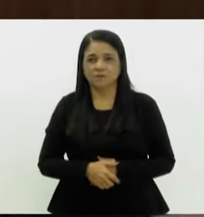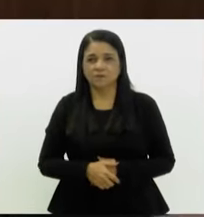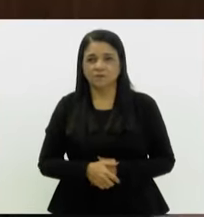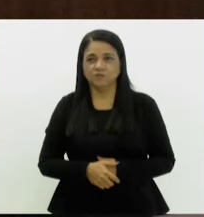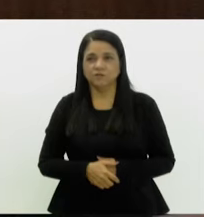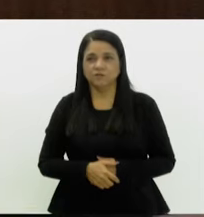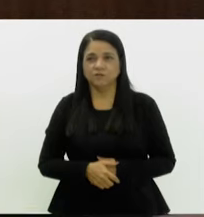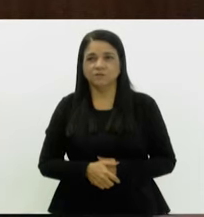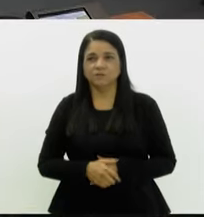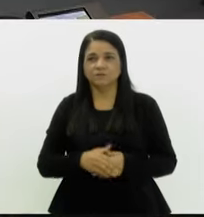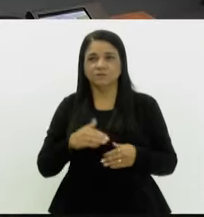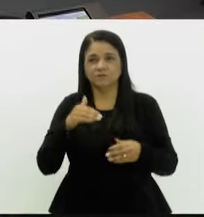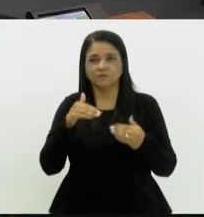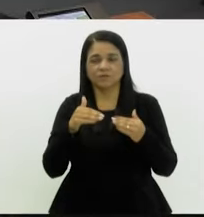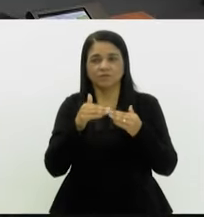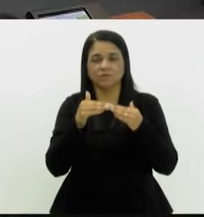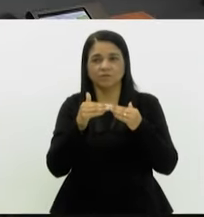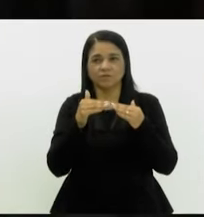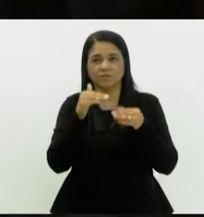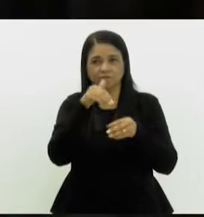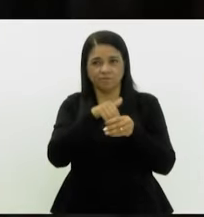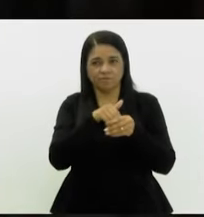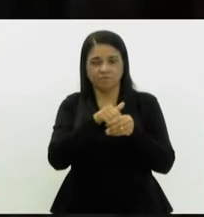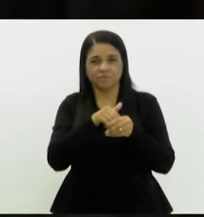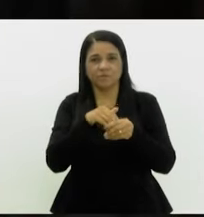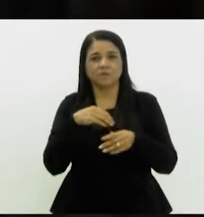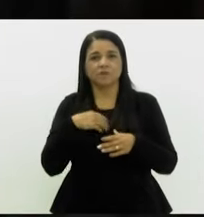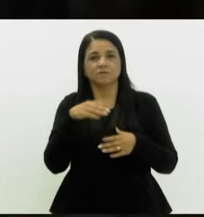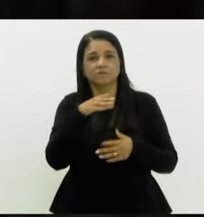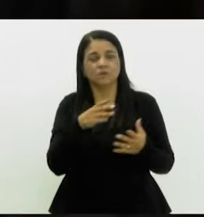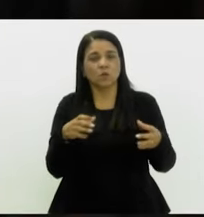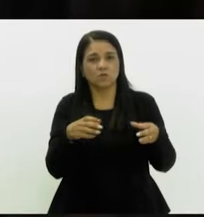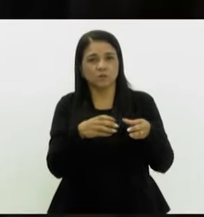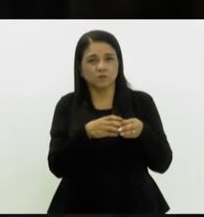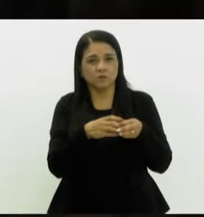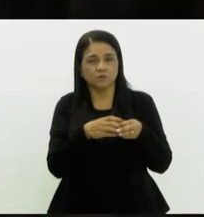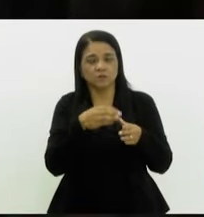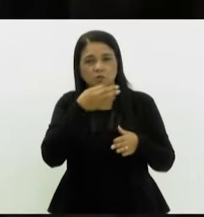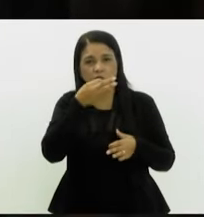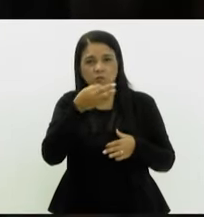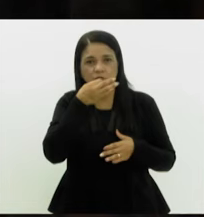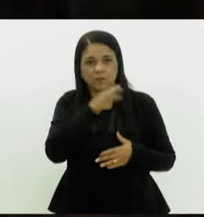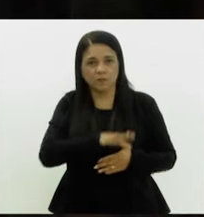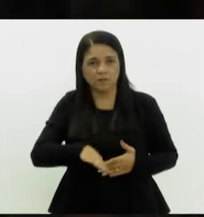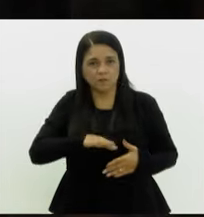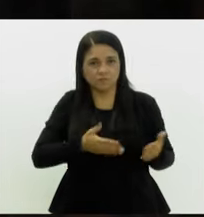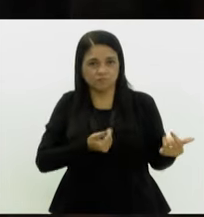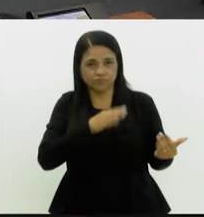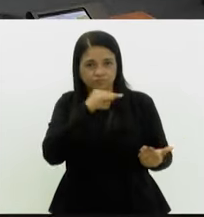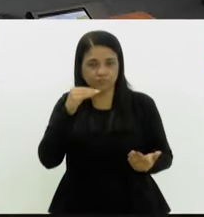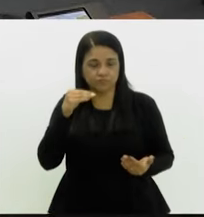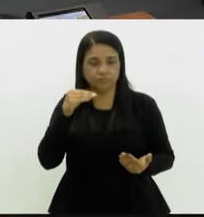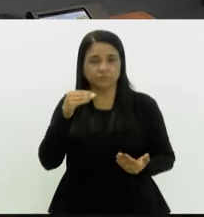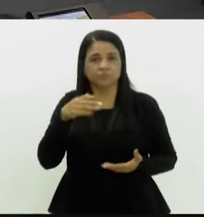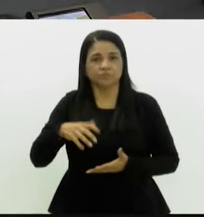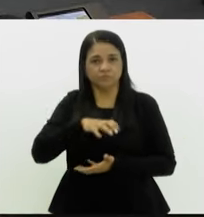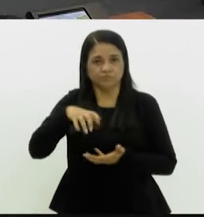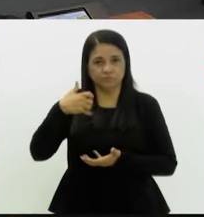Voto favorável, presidente. Pela Comissão de Assuntos da Criança, Adolescente e do Idoso, deputado Muni Neto.